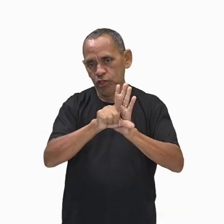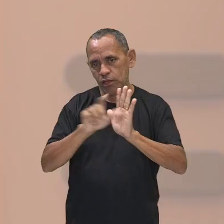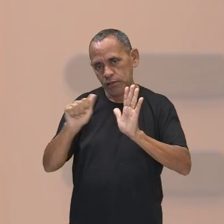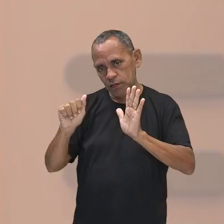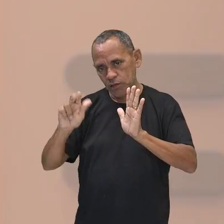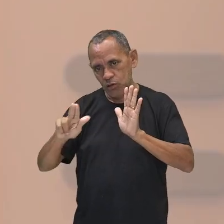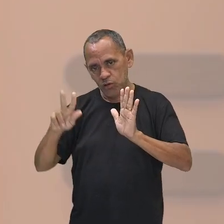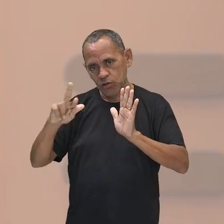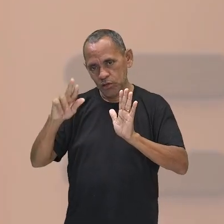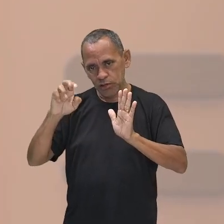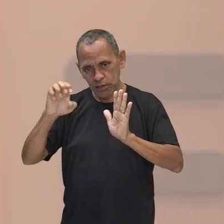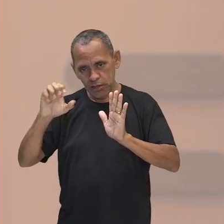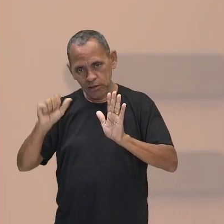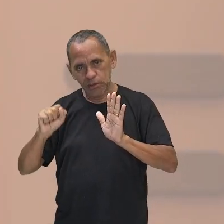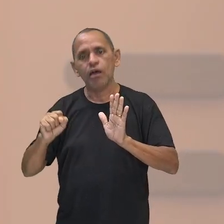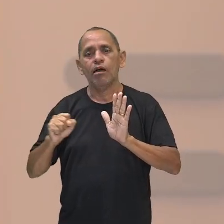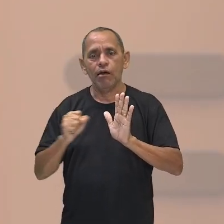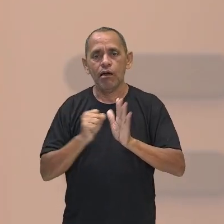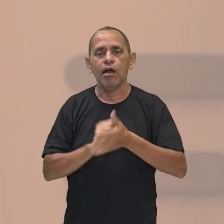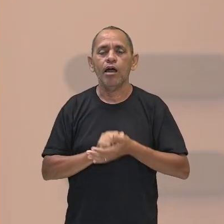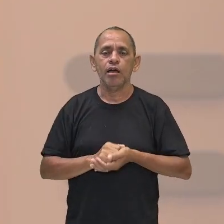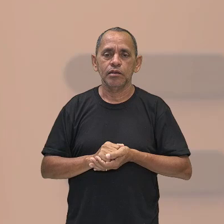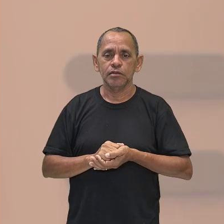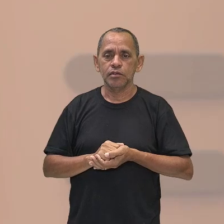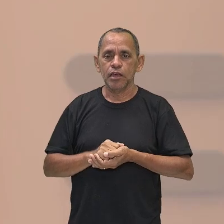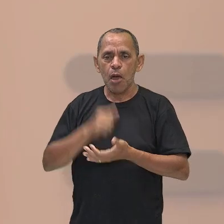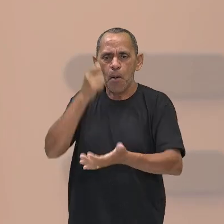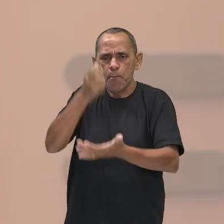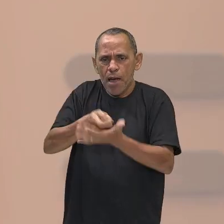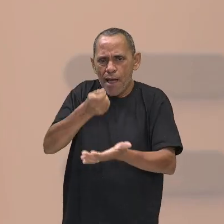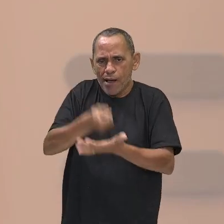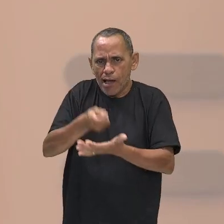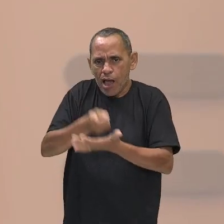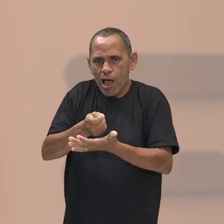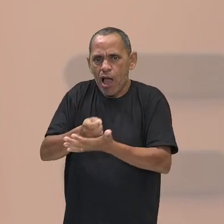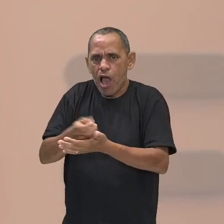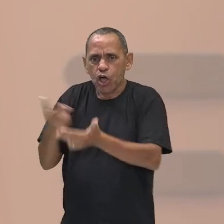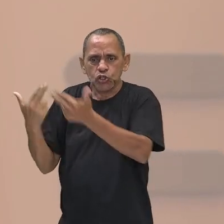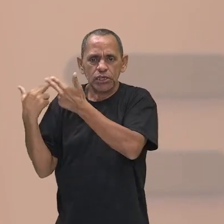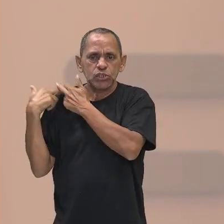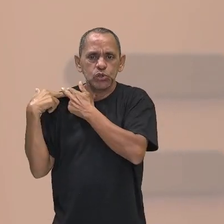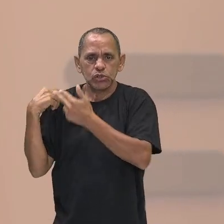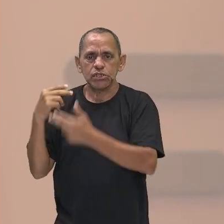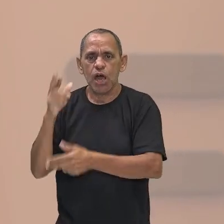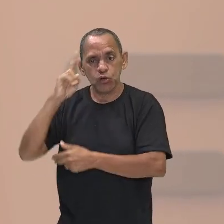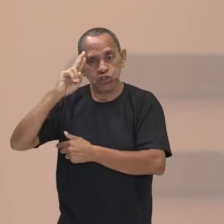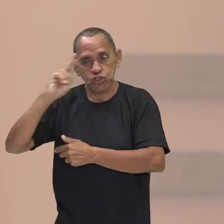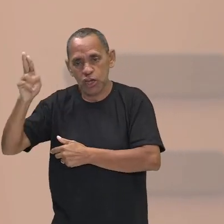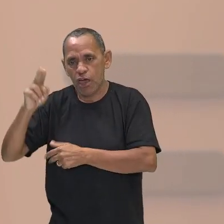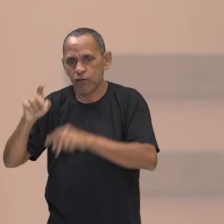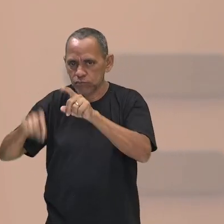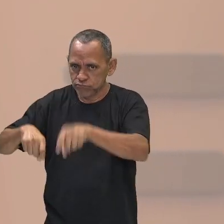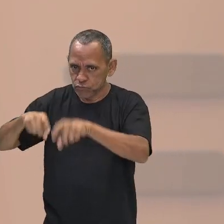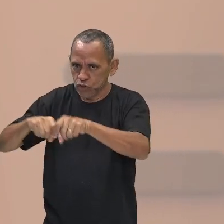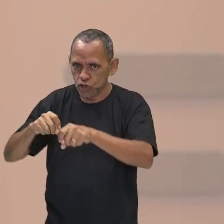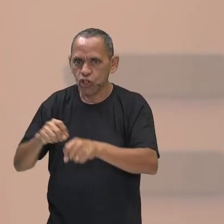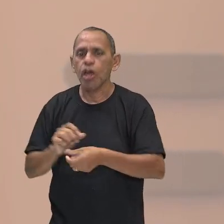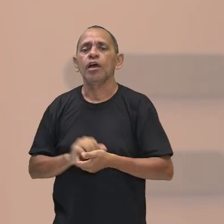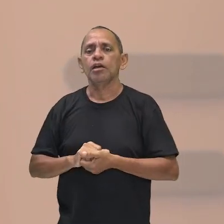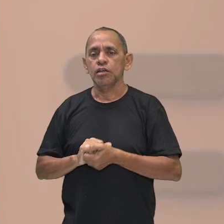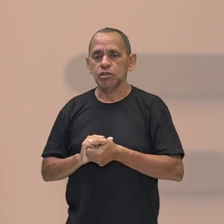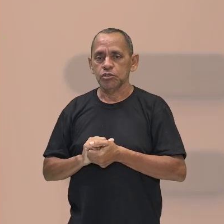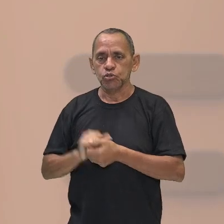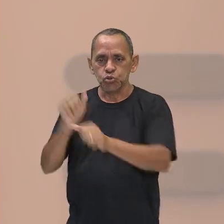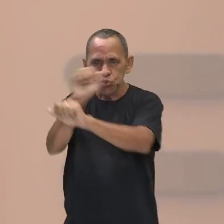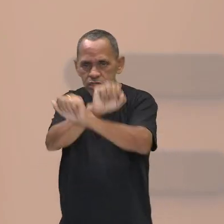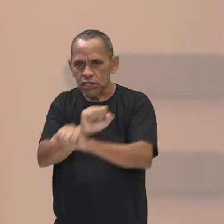Sem aí esta indenização às pessoas que foram vendidas como mercadorias, pessoas que foram escravizadas. Então,